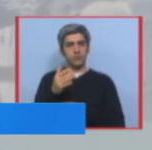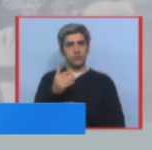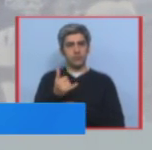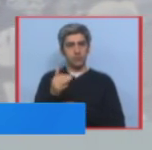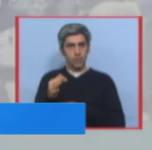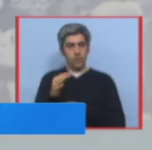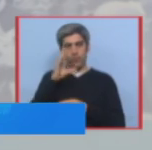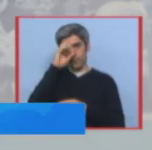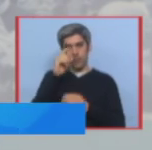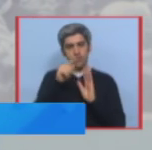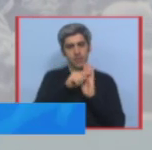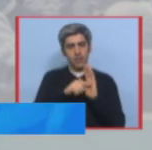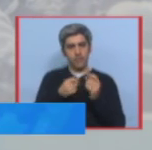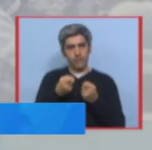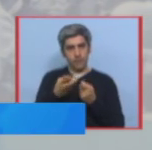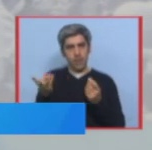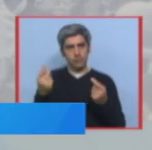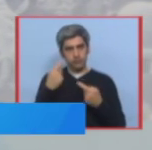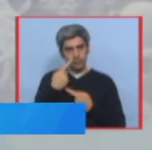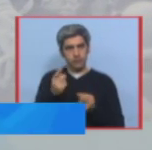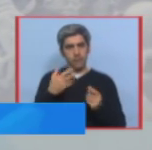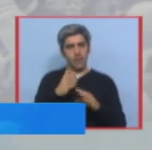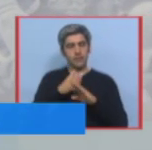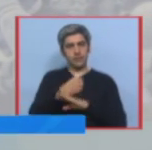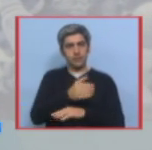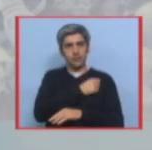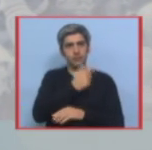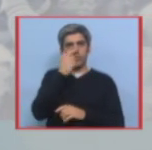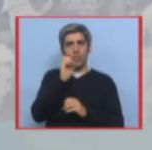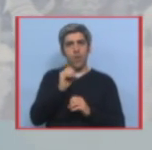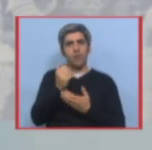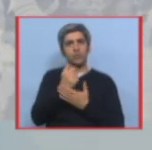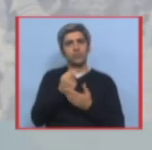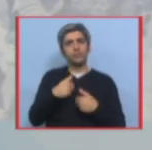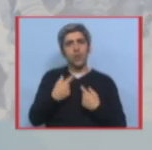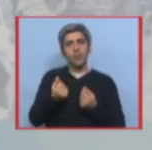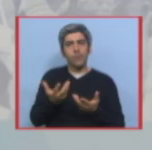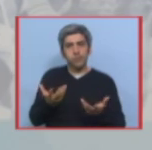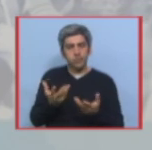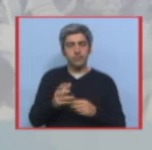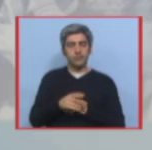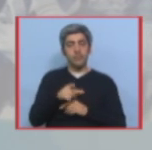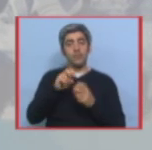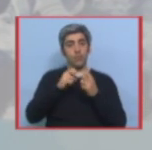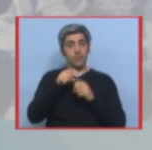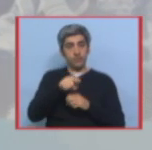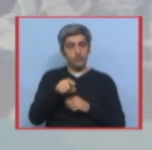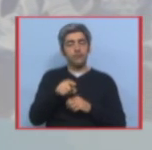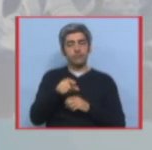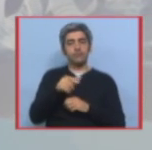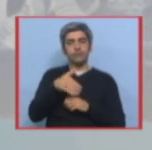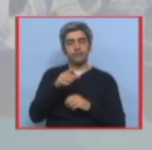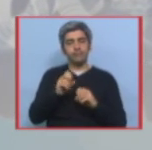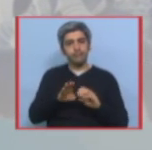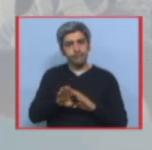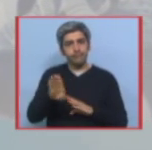lançou um conjunto de medidas que vão permitir o acesso à habitação por quem não tem recursos próprios. Uma problemática que se cruza com o crescimento